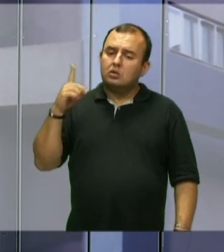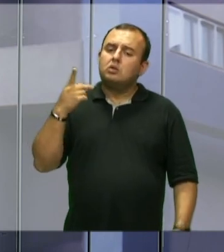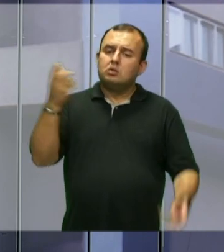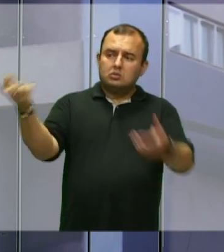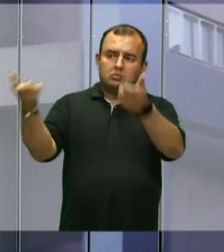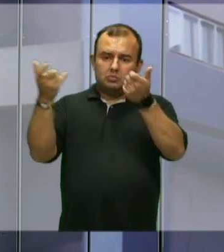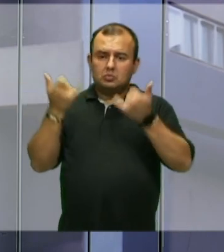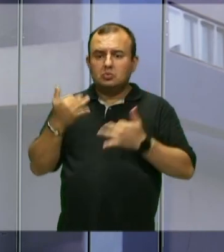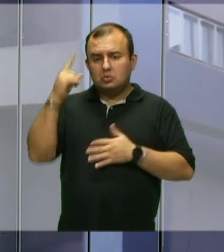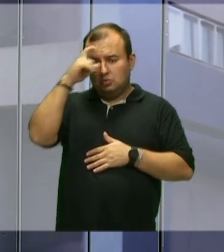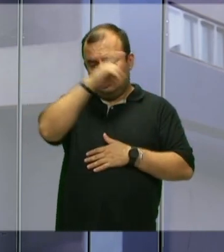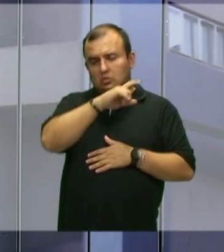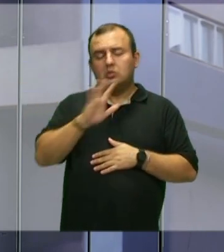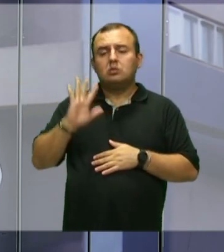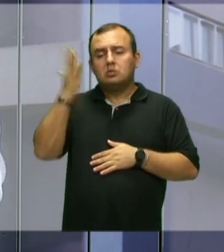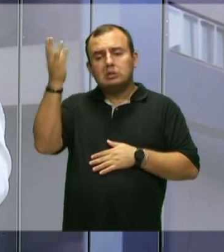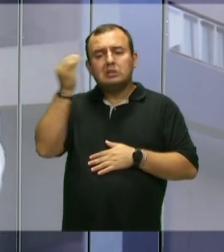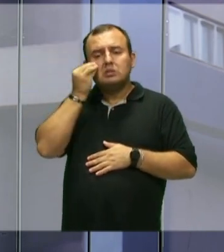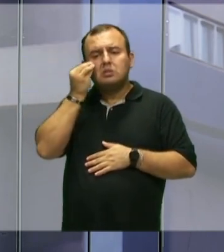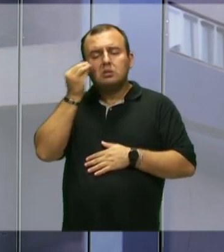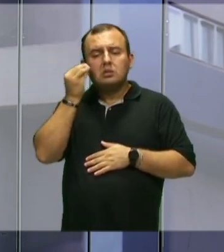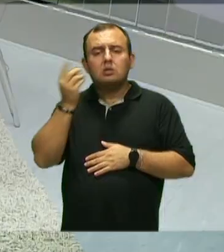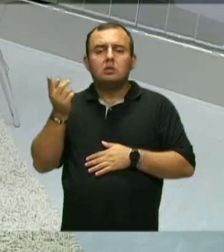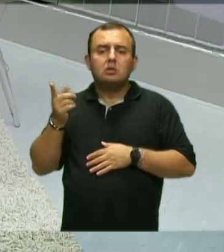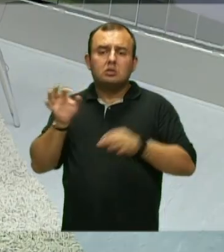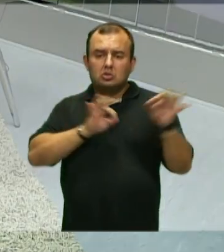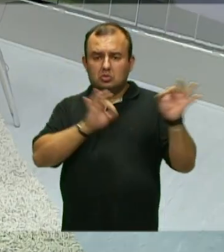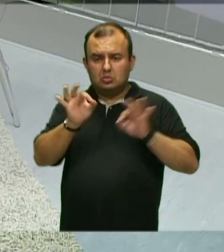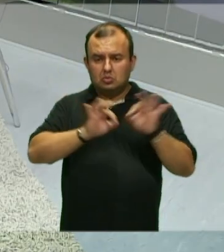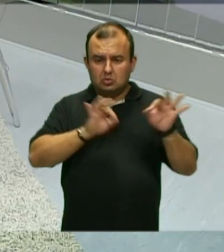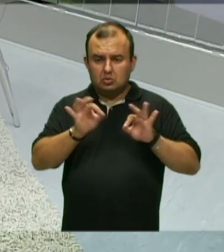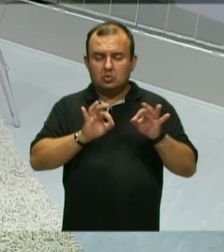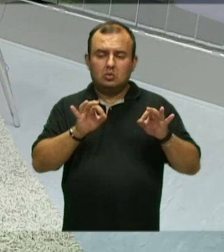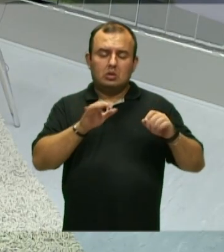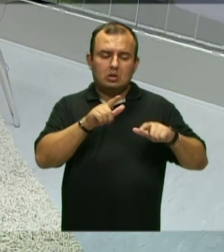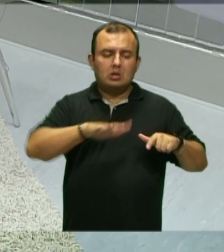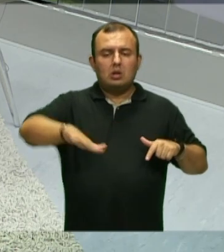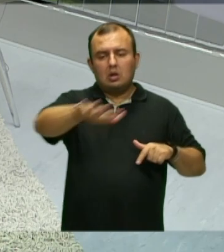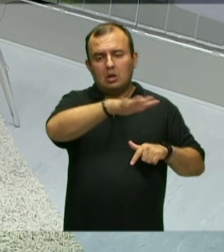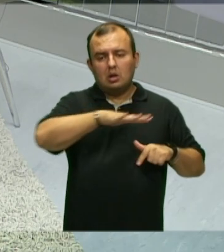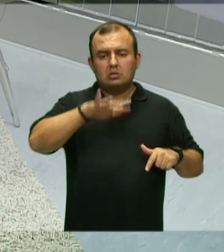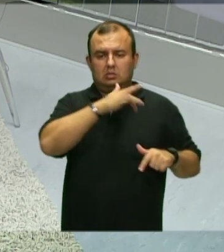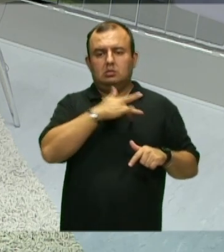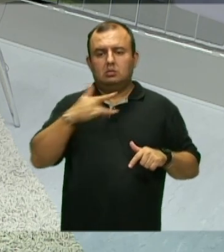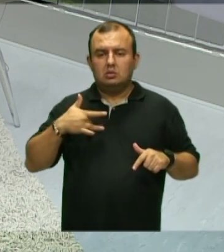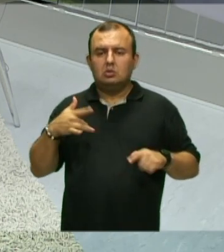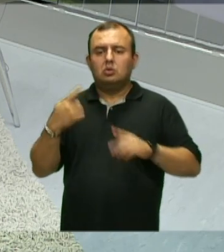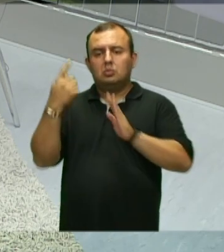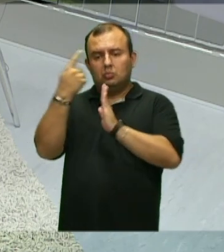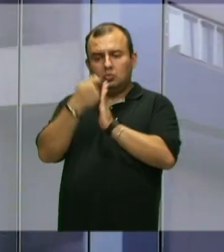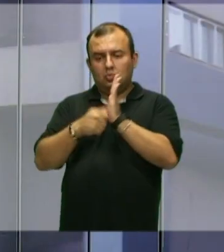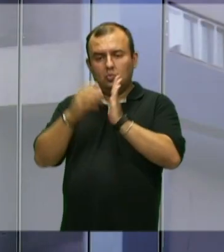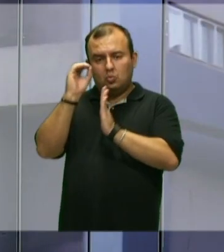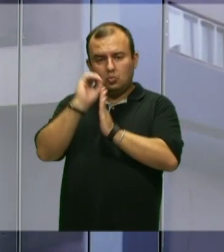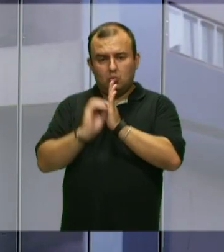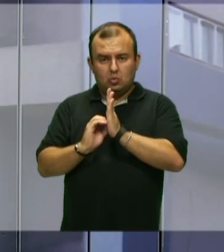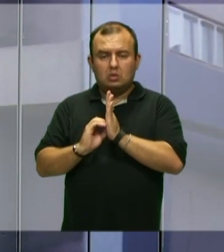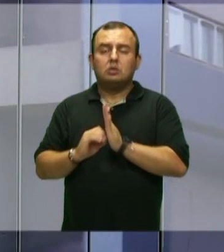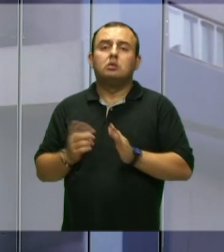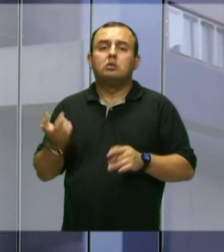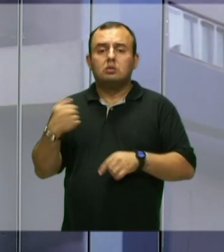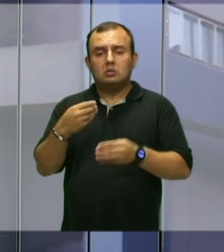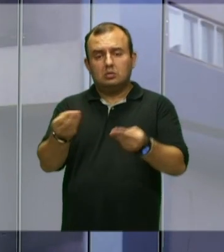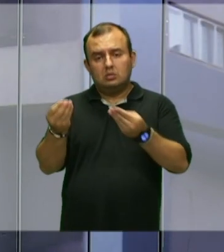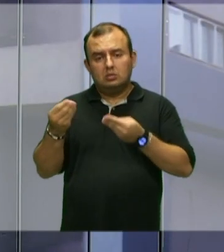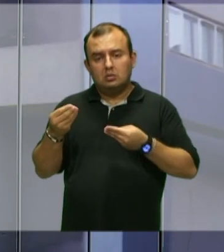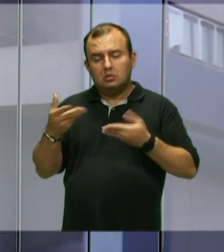relação a essas testagens e de montar essa Vila da Saúde por conta do orçamento. E eu recebi